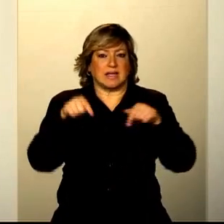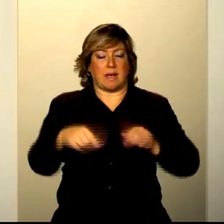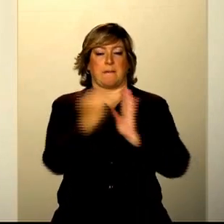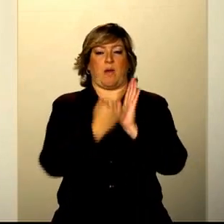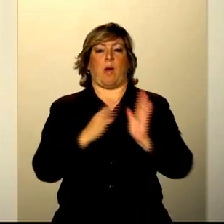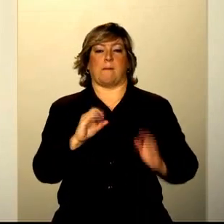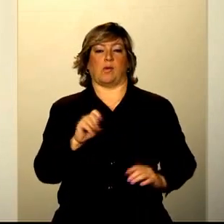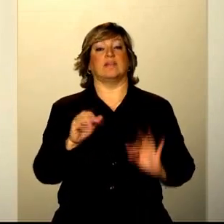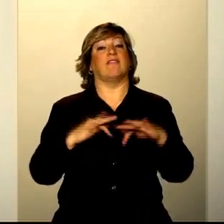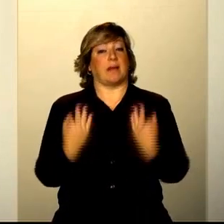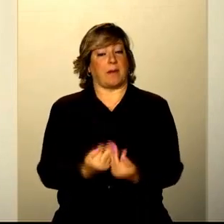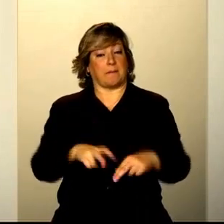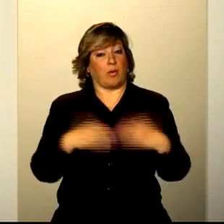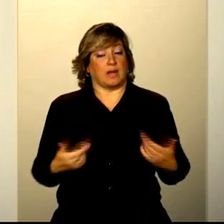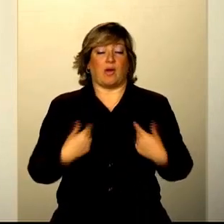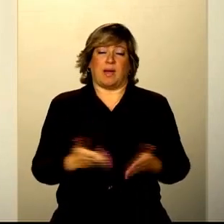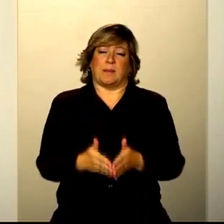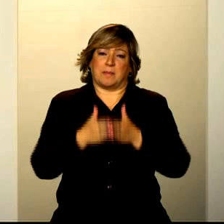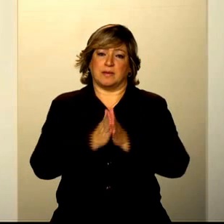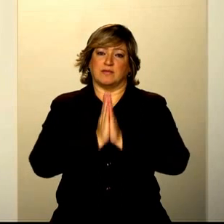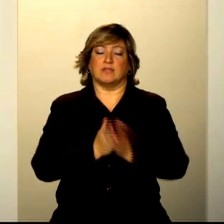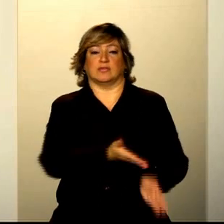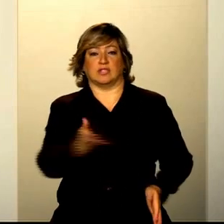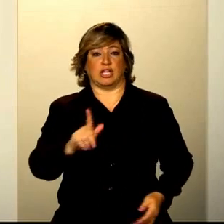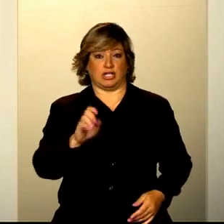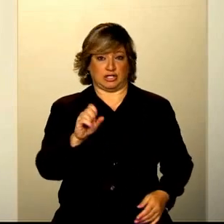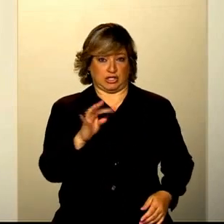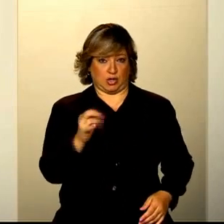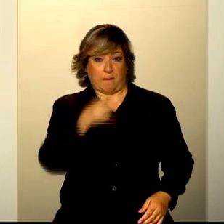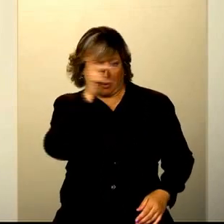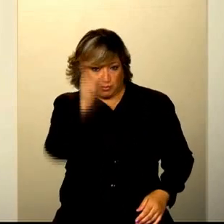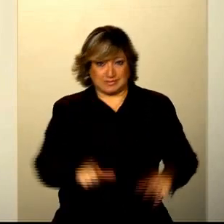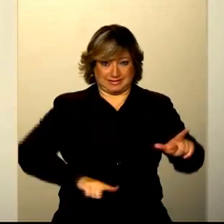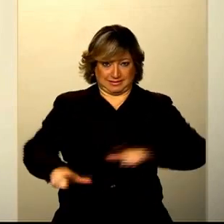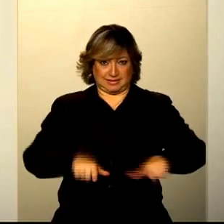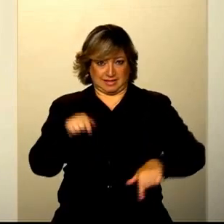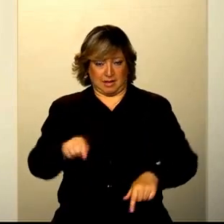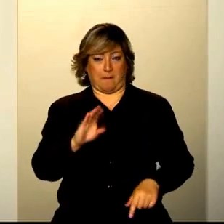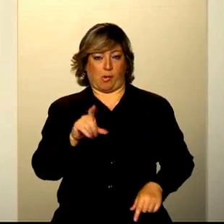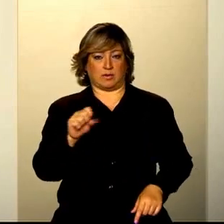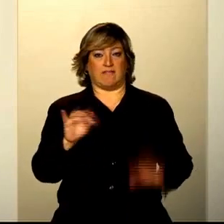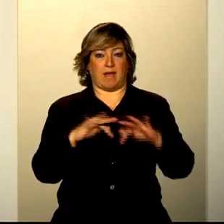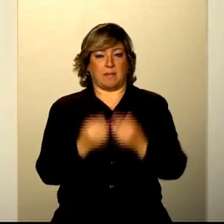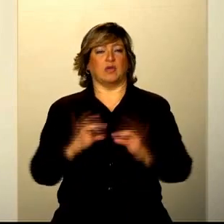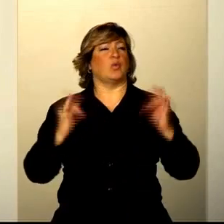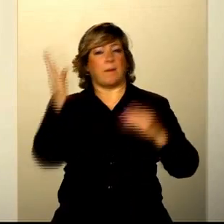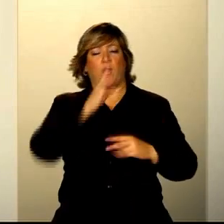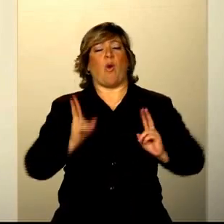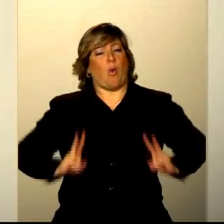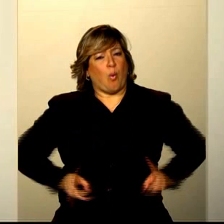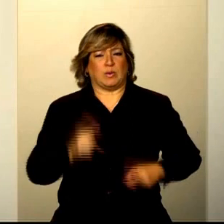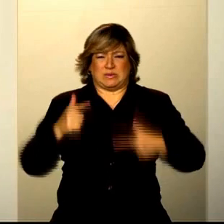Bolsa Família por isso eu quero pedir aos gestores do Bolsa Família de todo o Brasil que continue se